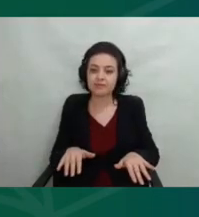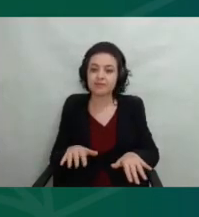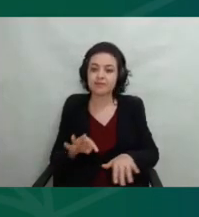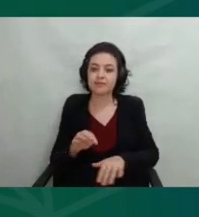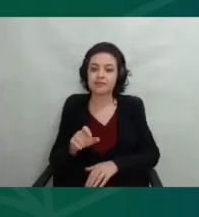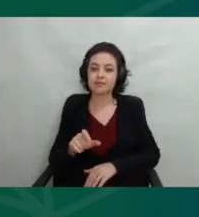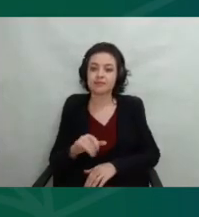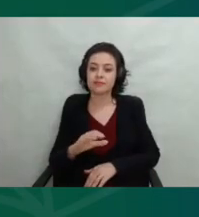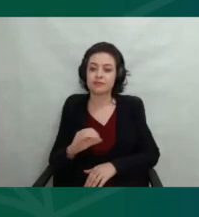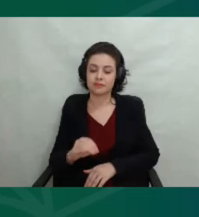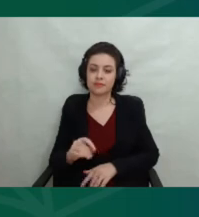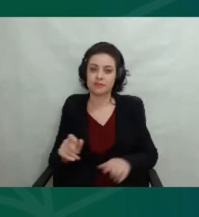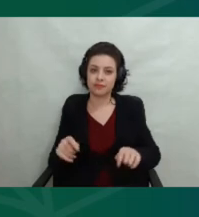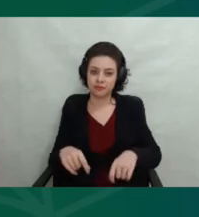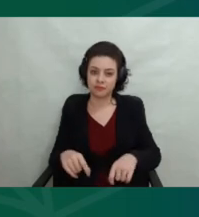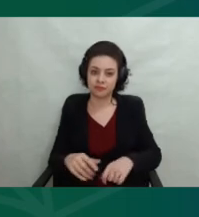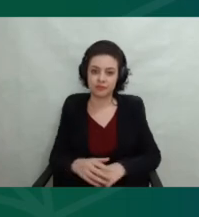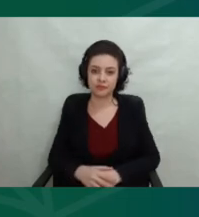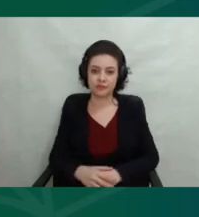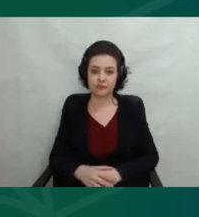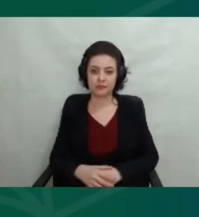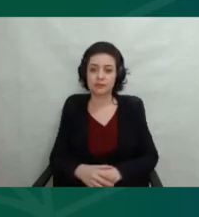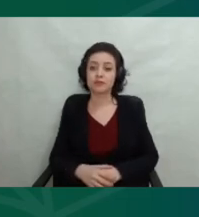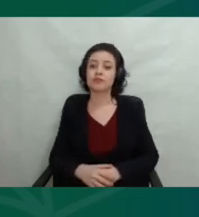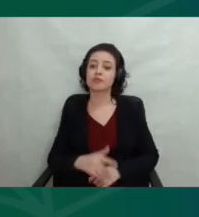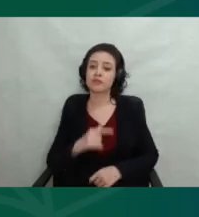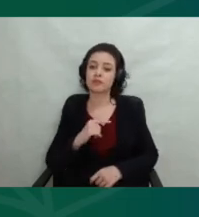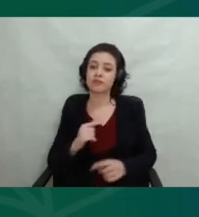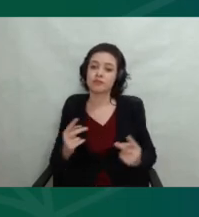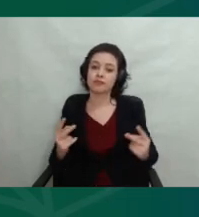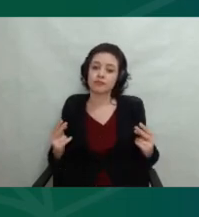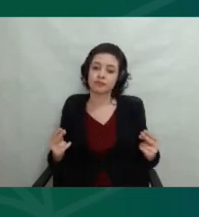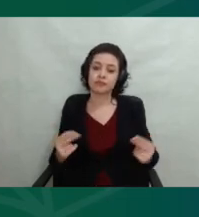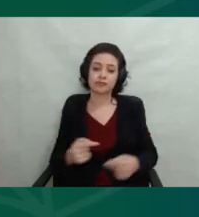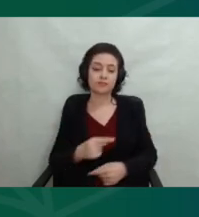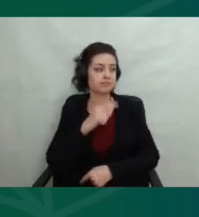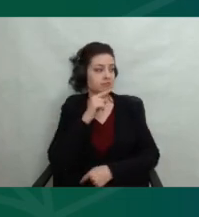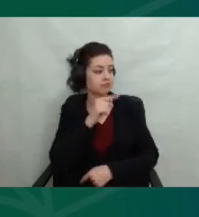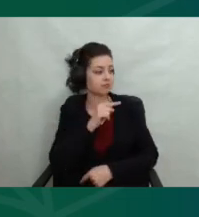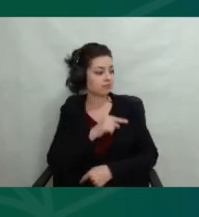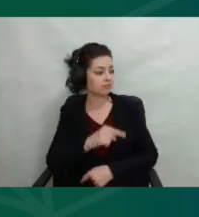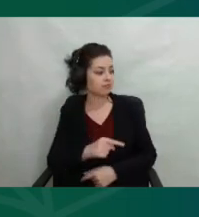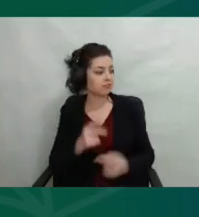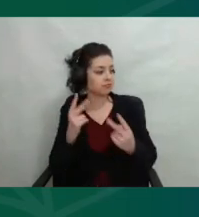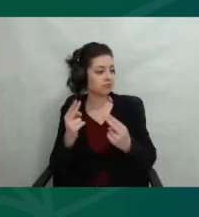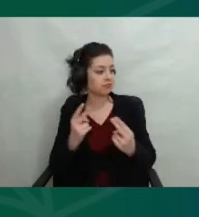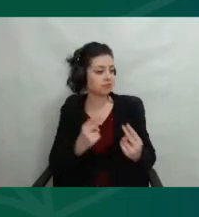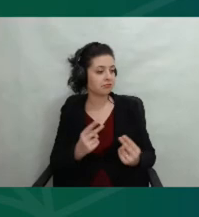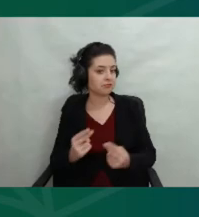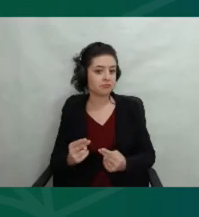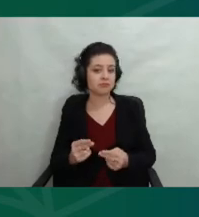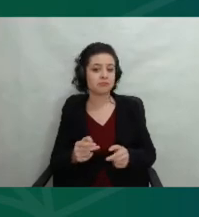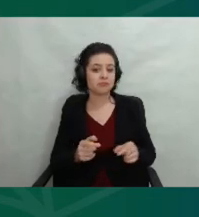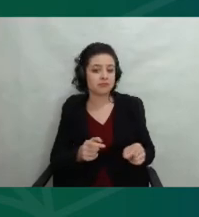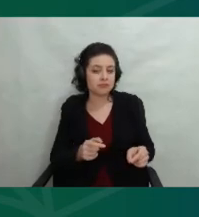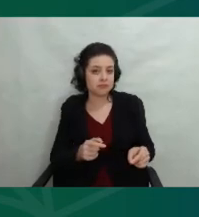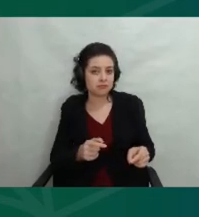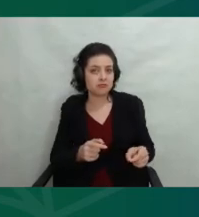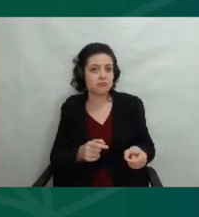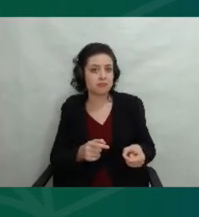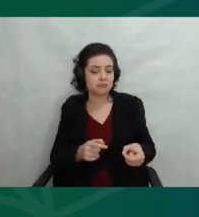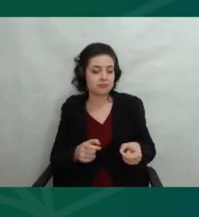diclofenaco tinha o mesmo mecanismo de ação nesses mexilhões, quer dizer, esses organismos tão diferentes